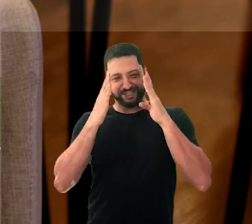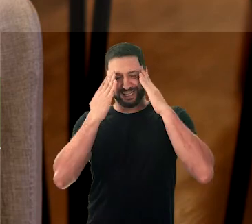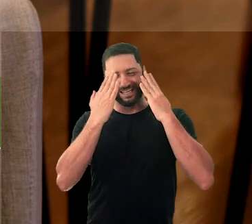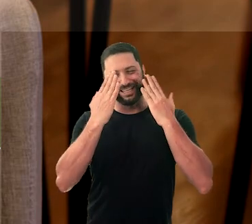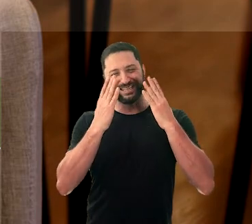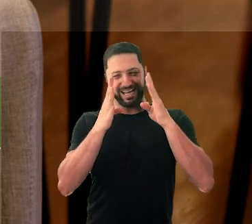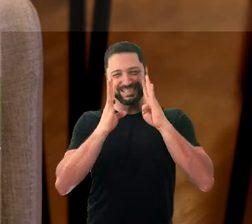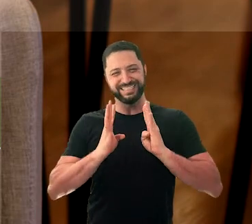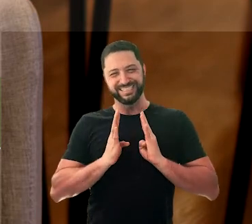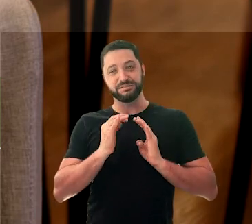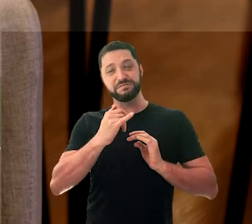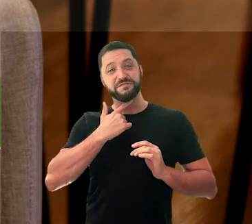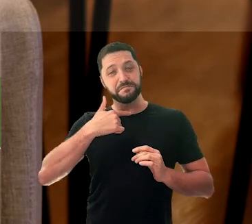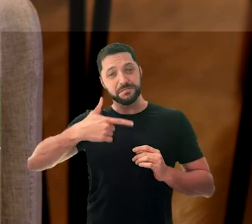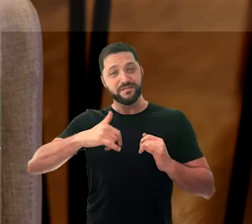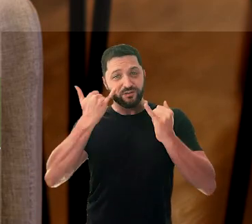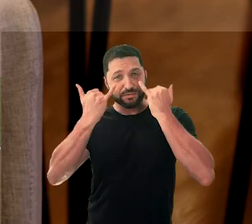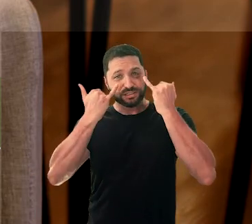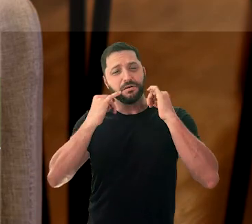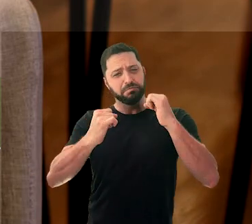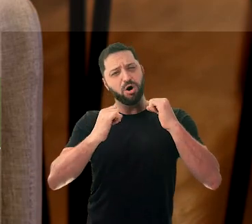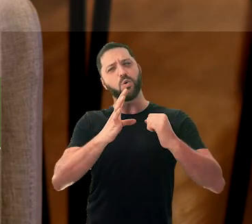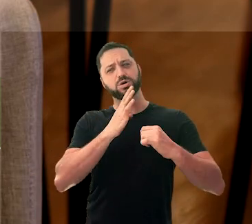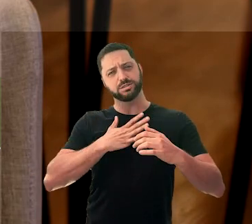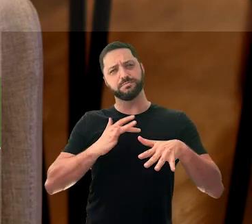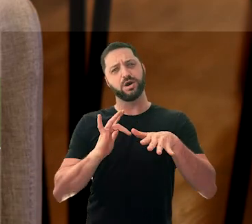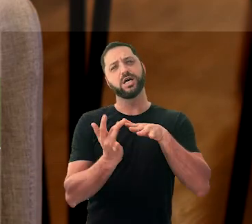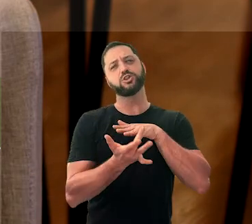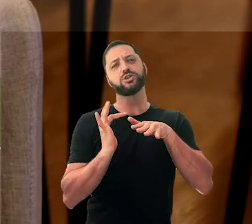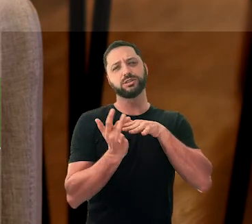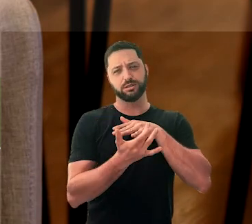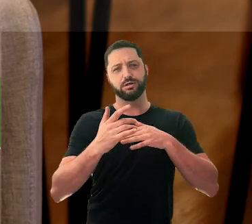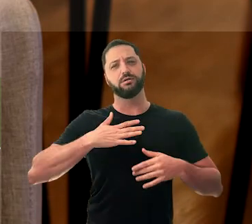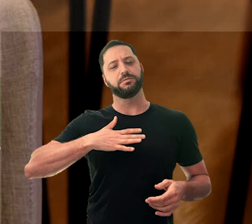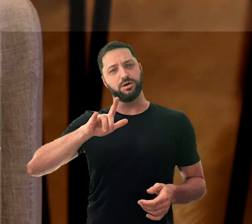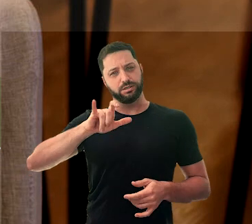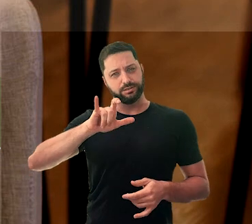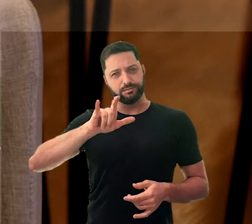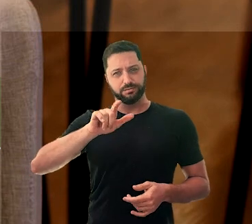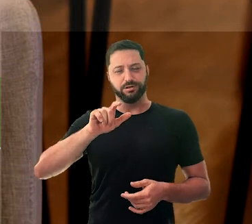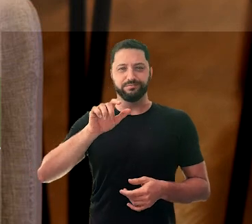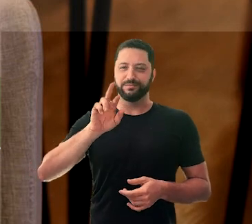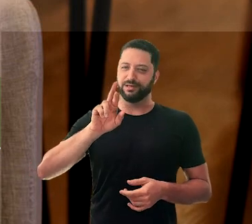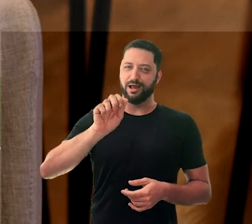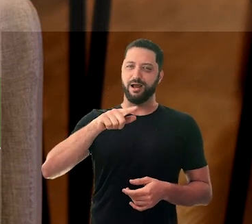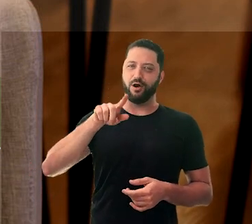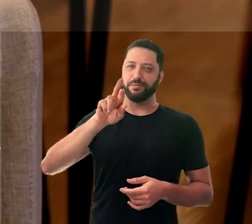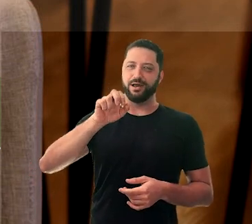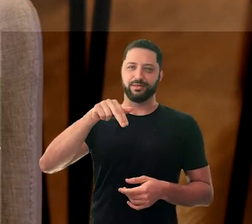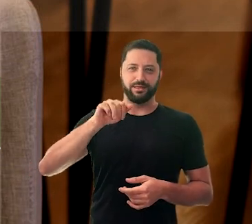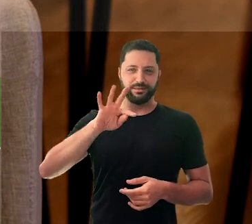mais informações, conhecer um pouco mais do meu trabalho, tem as minhas redes sociais, o Instagram